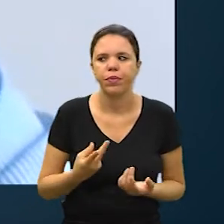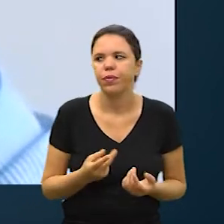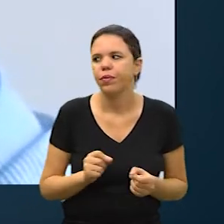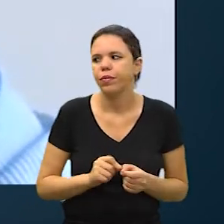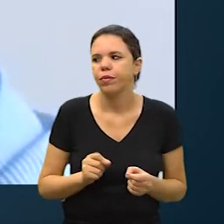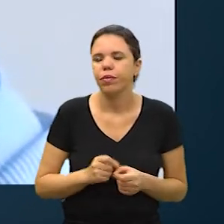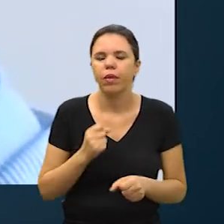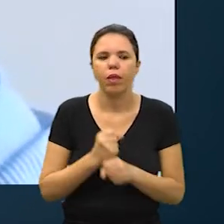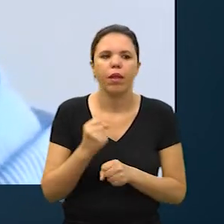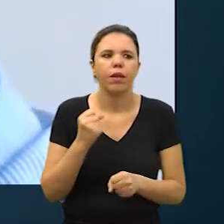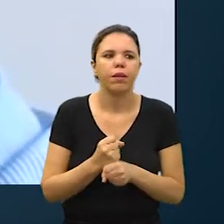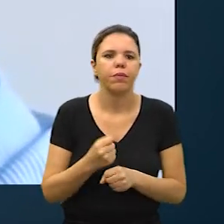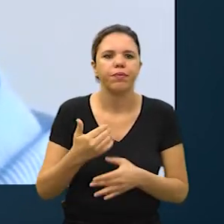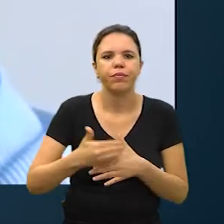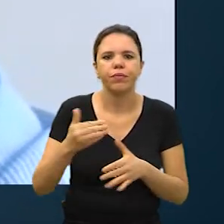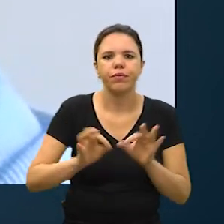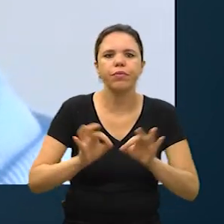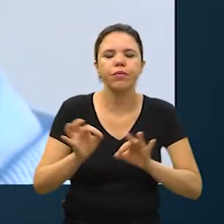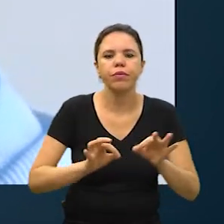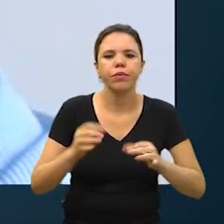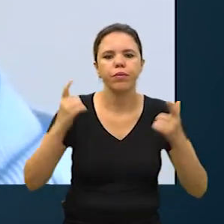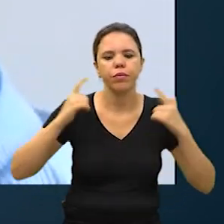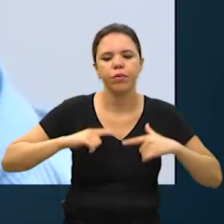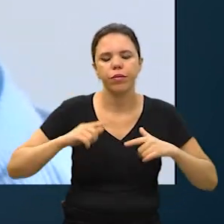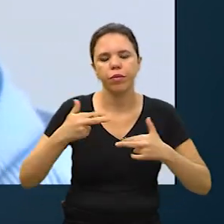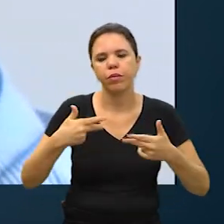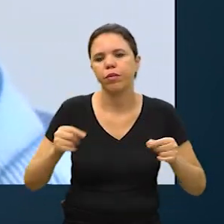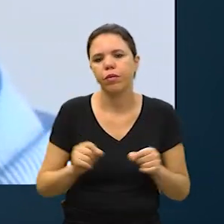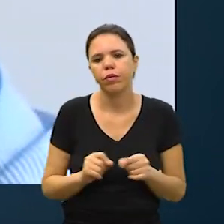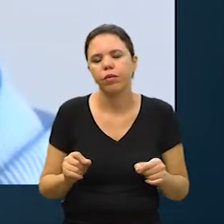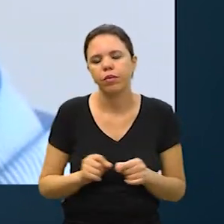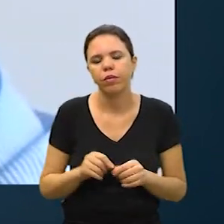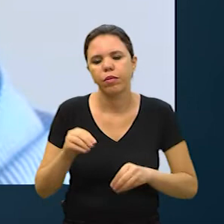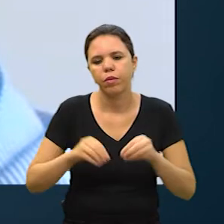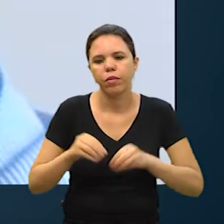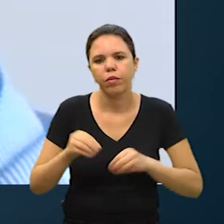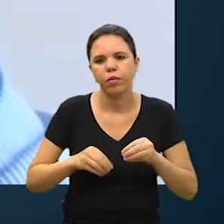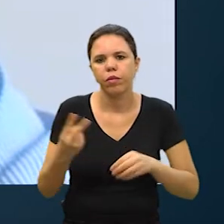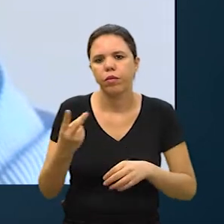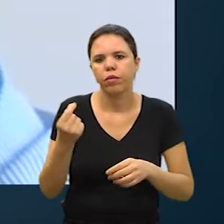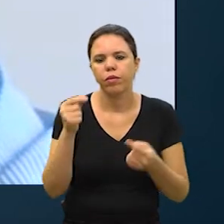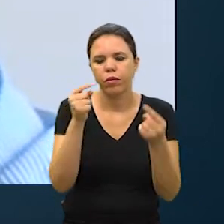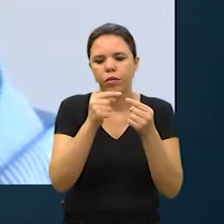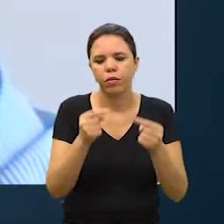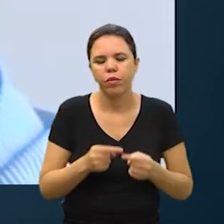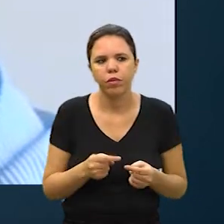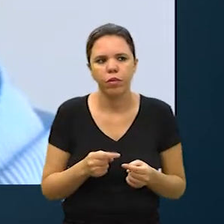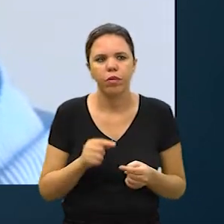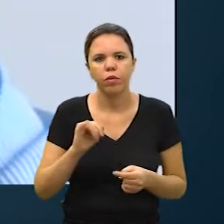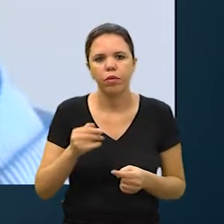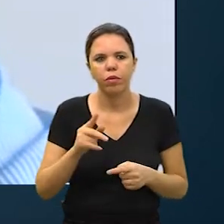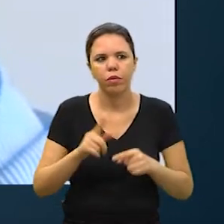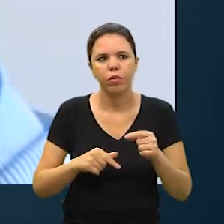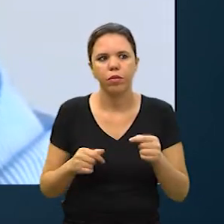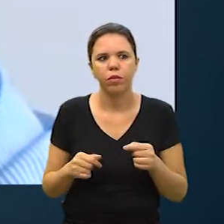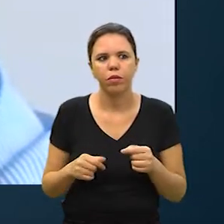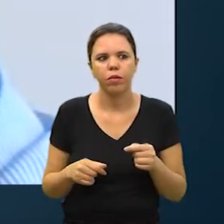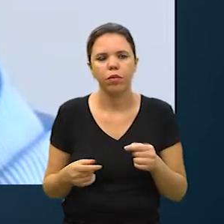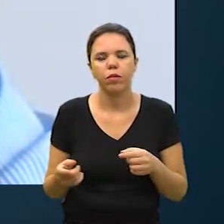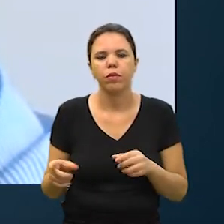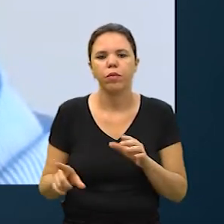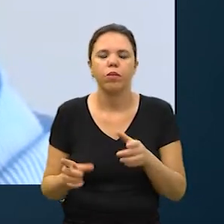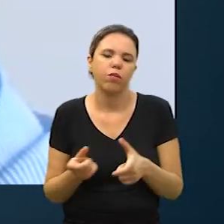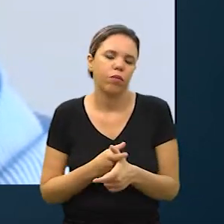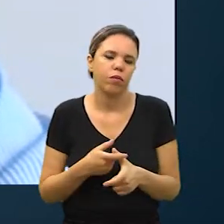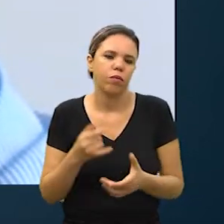fazer lá a construção, fazer lá a depilação, cabelo, né? E montar a precificação com os insumos, as despesas locais,